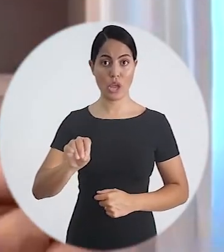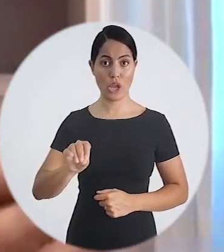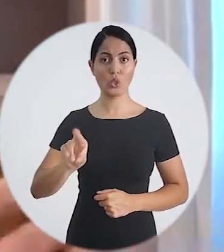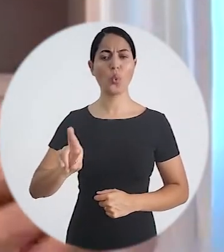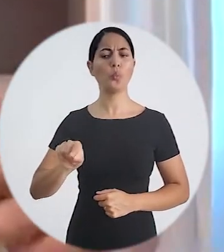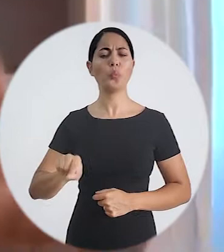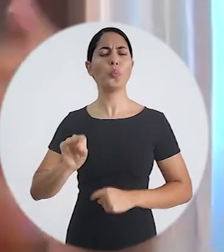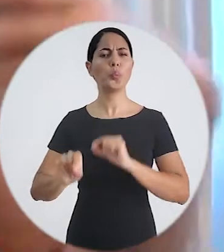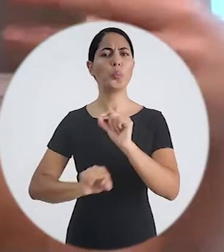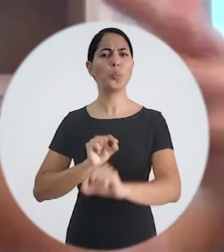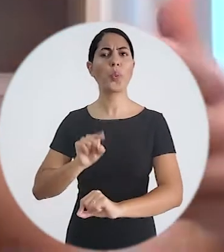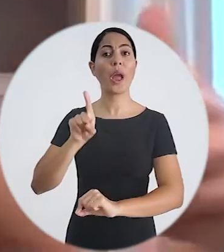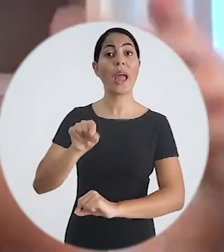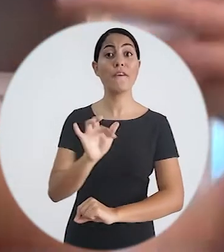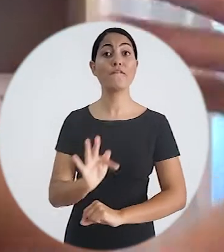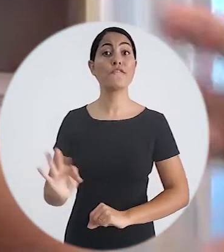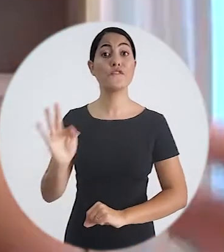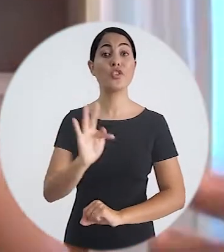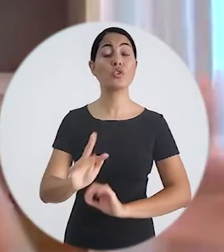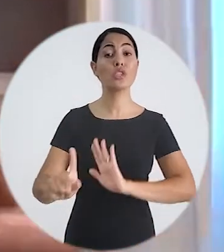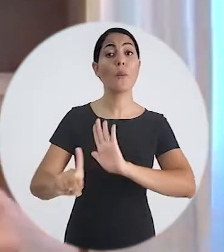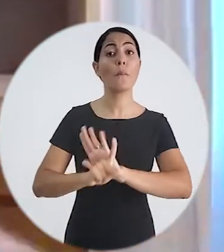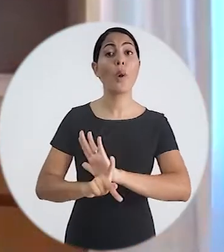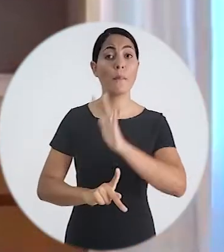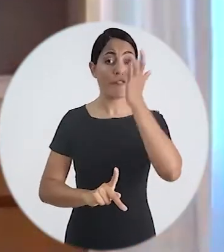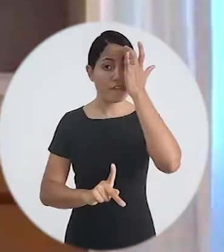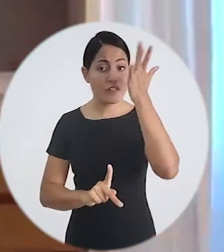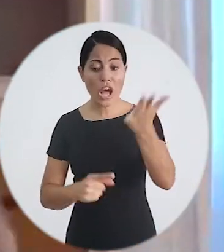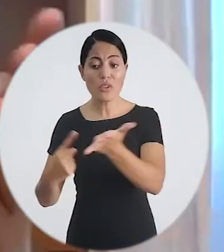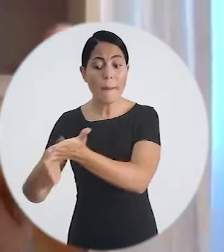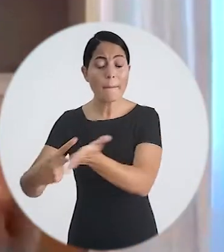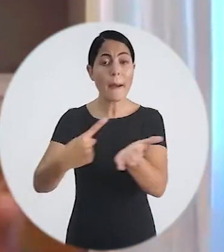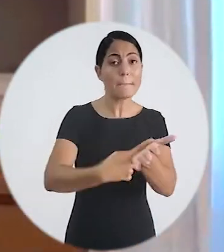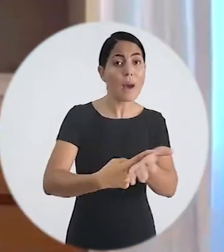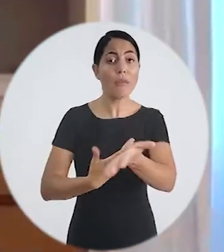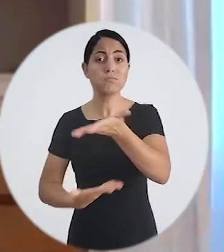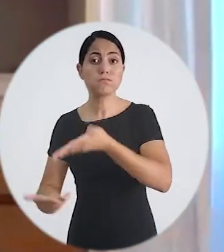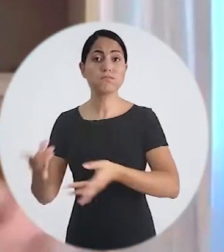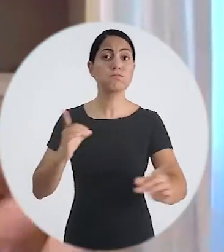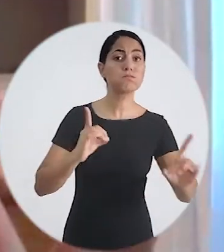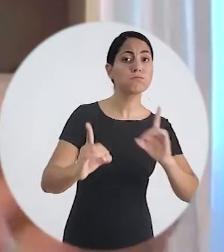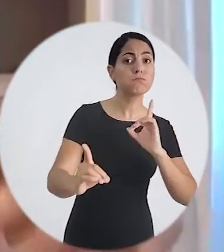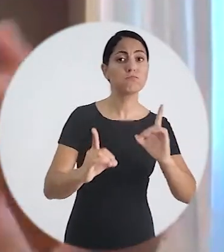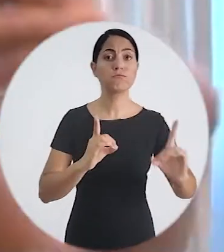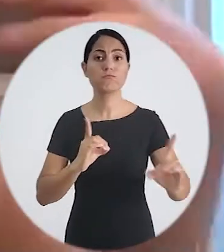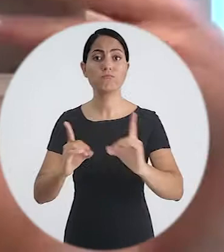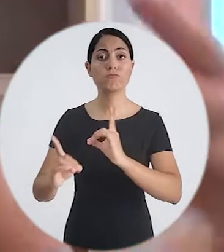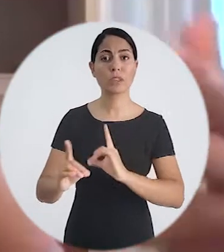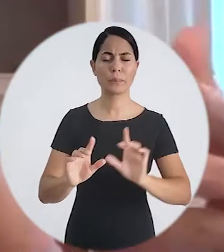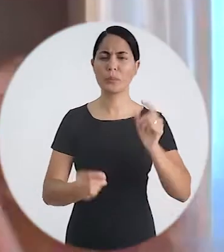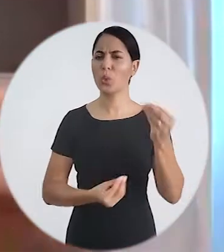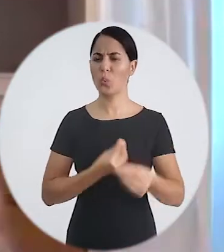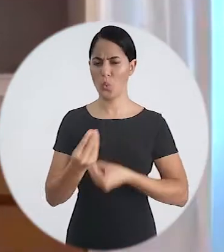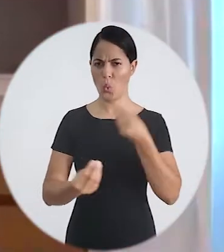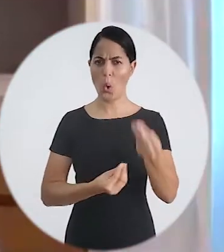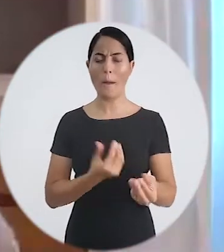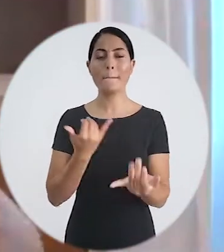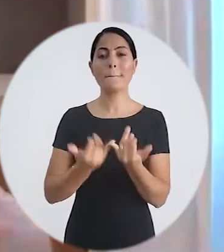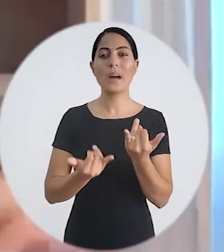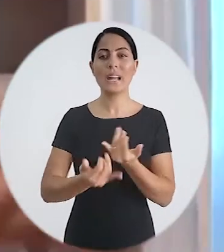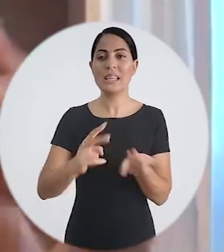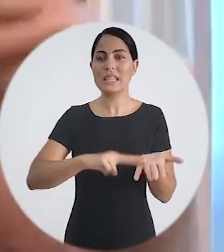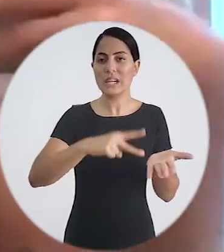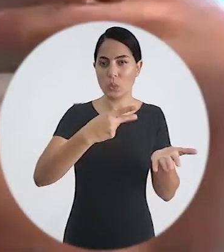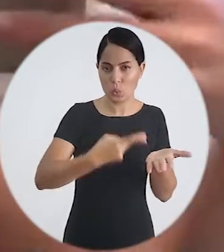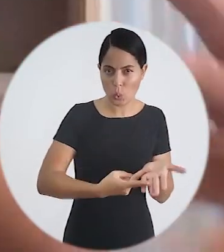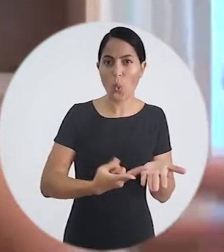por objetivo, né, o papel dele, a função dele é facilitar o diálogo. Então, ele vai funcionar como uma